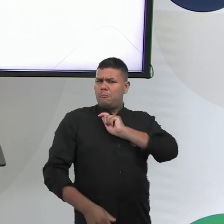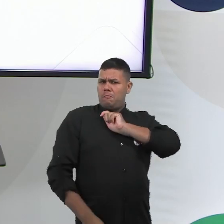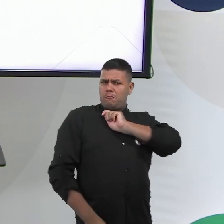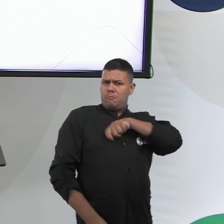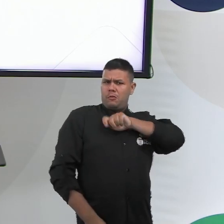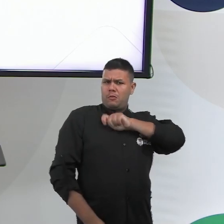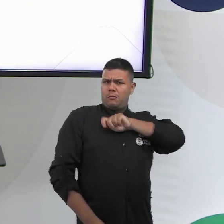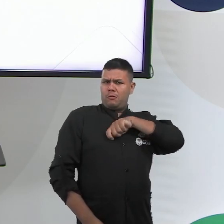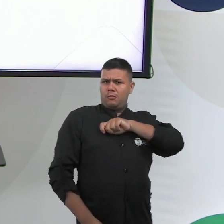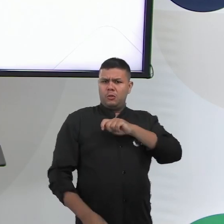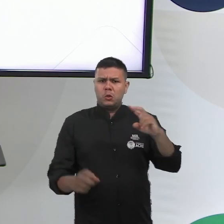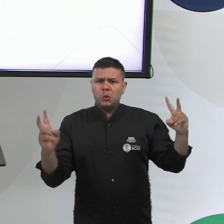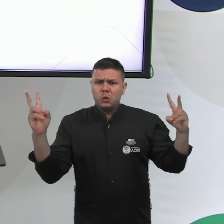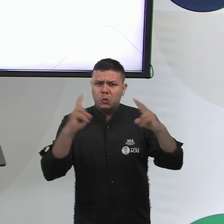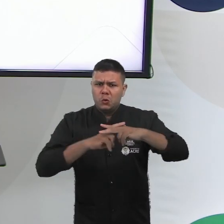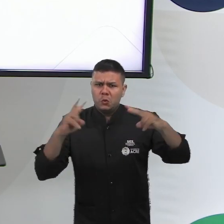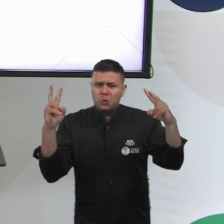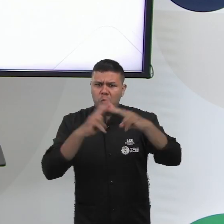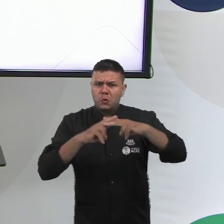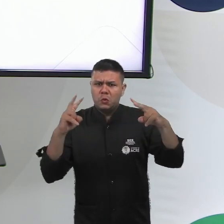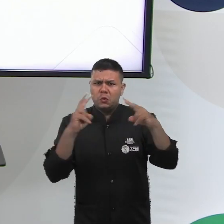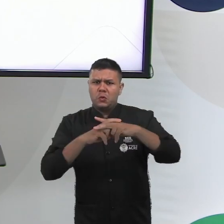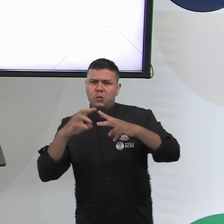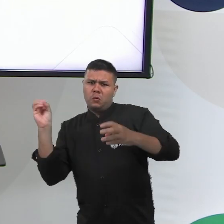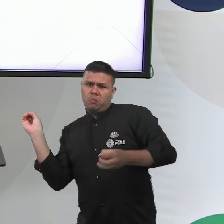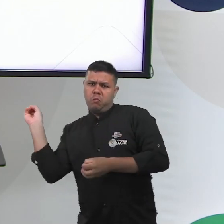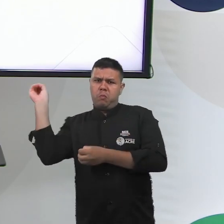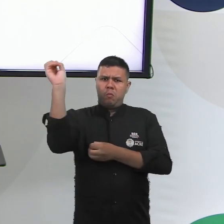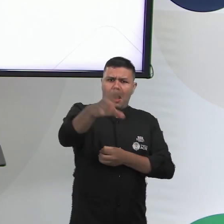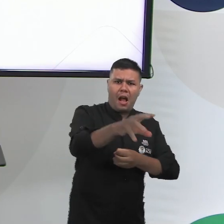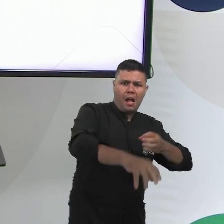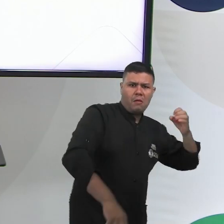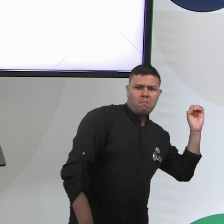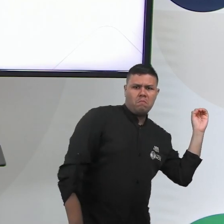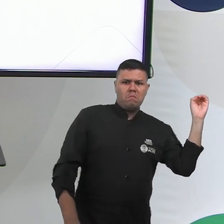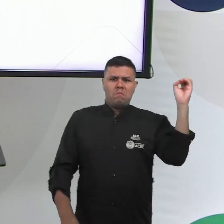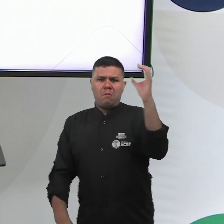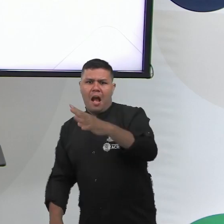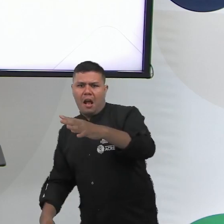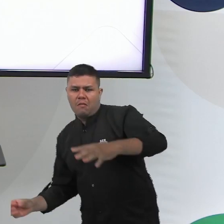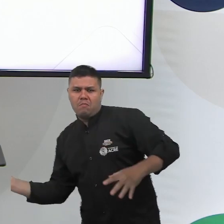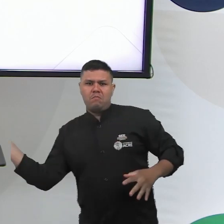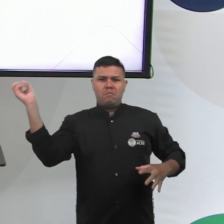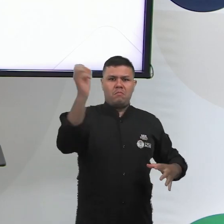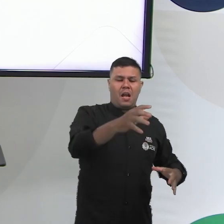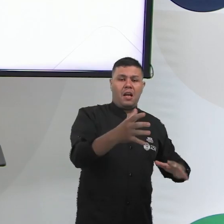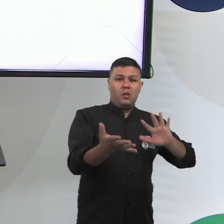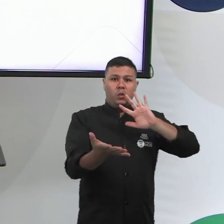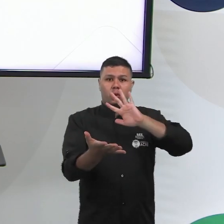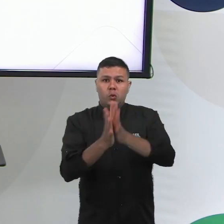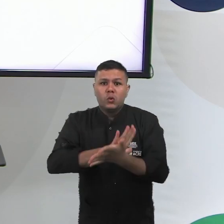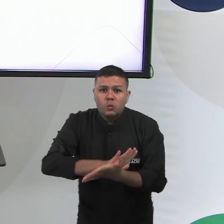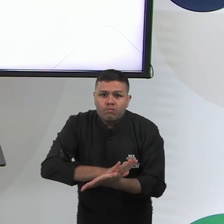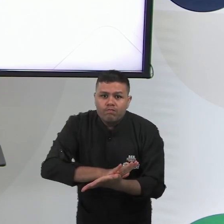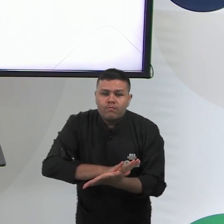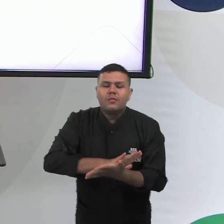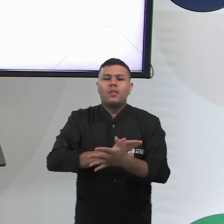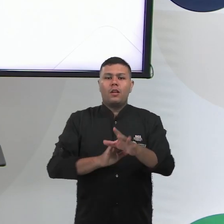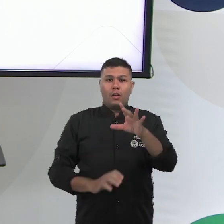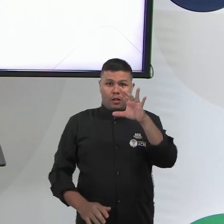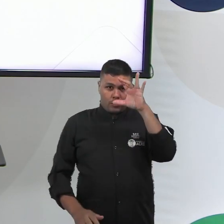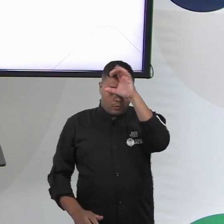a se atacar e no final ele se destrói, Então o que é que nós podemos aprender com isso? Que